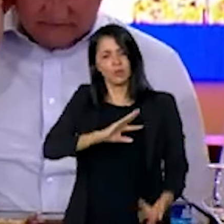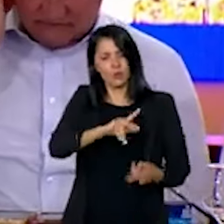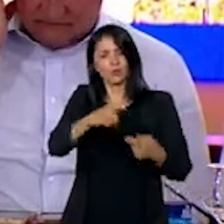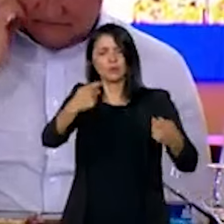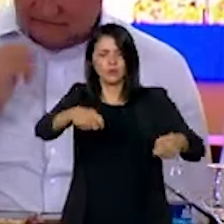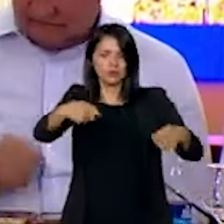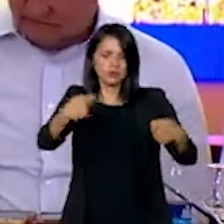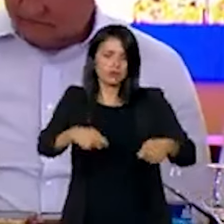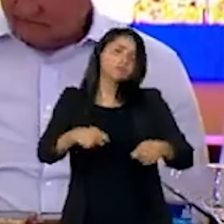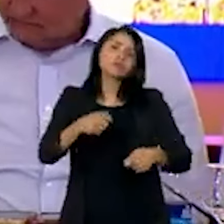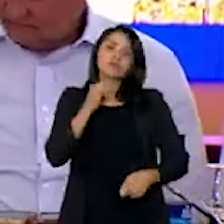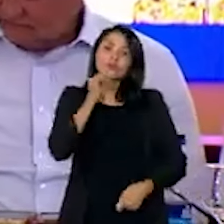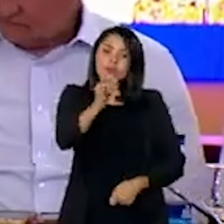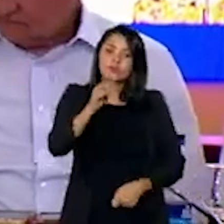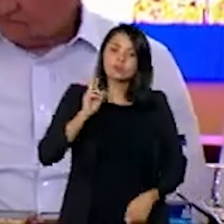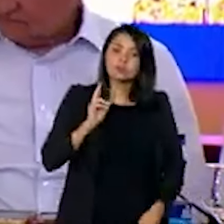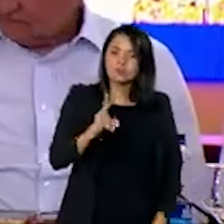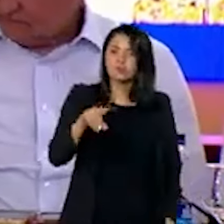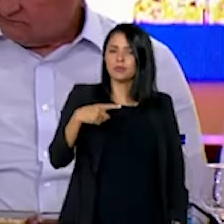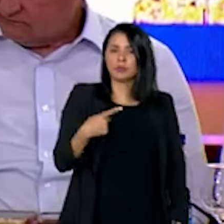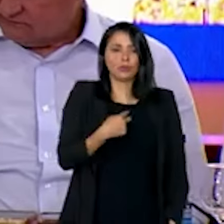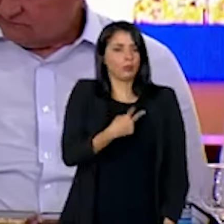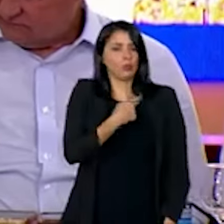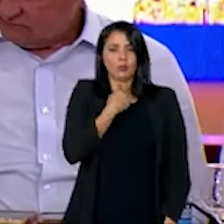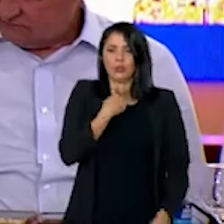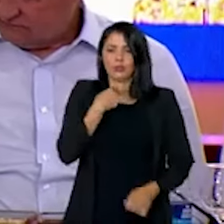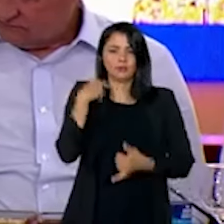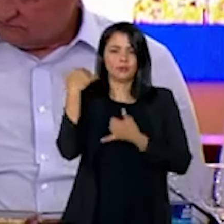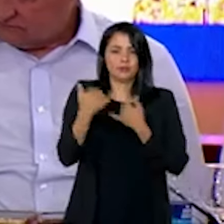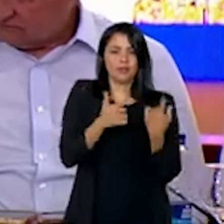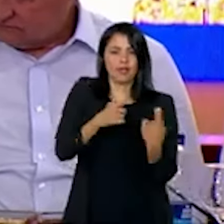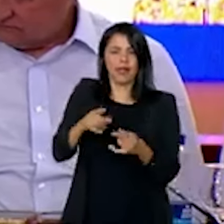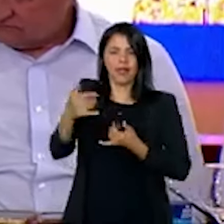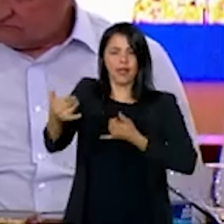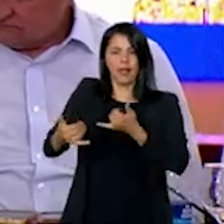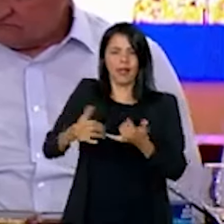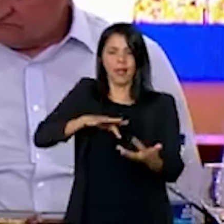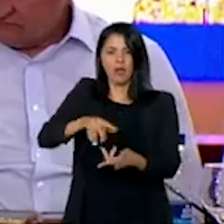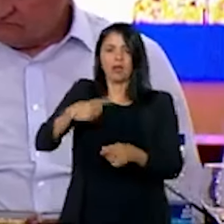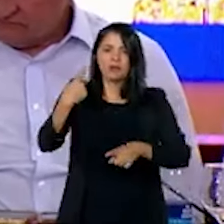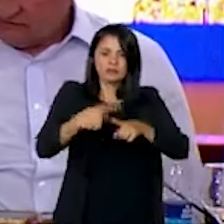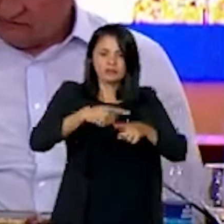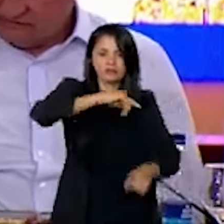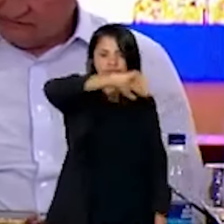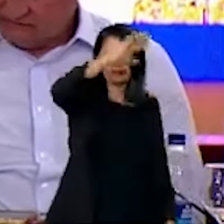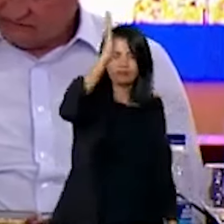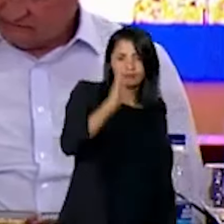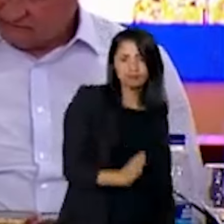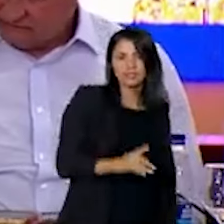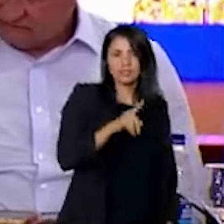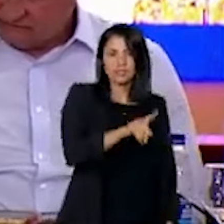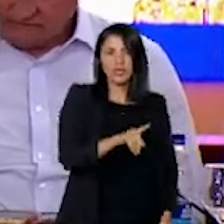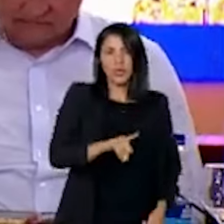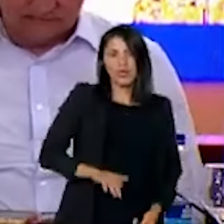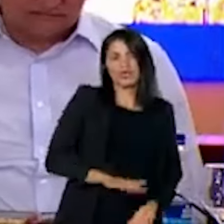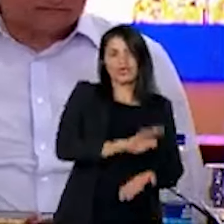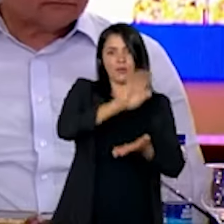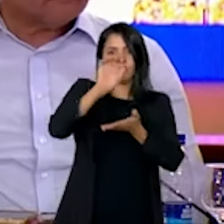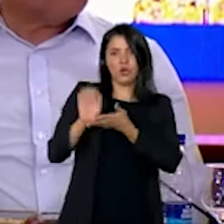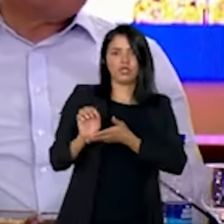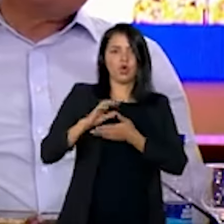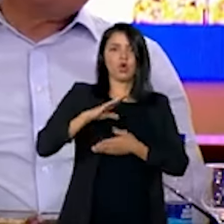requer. E eu digo sempre que a gente não pode brincar com o mundo, porque o Brasil é um grande exportador